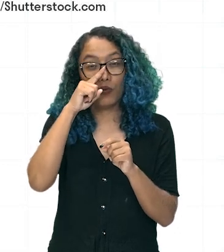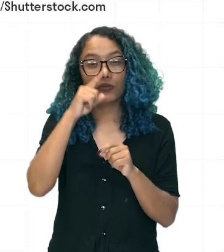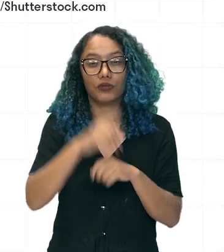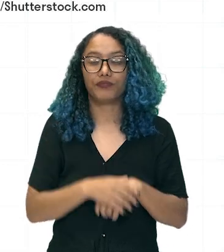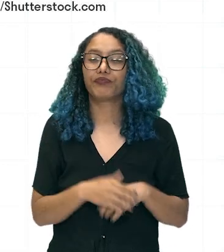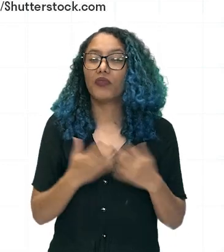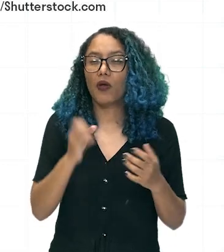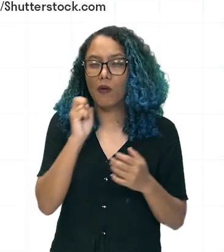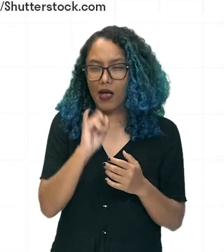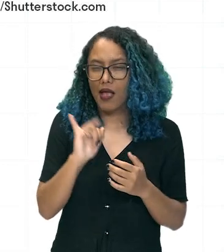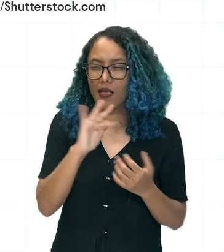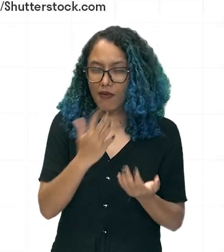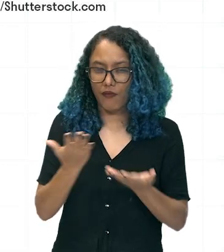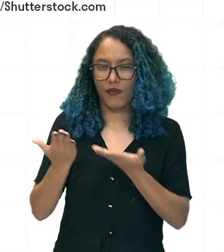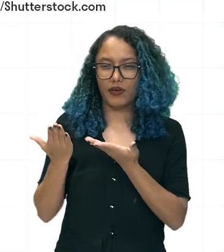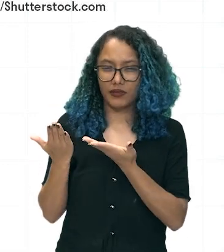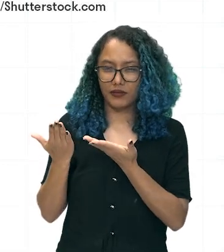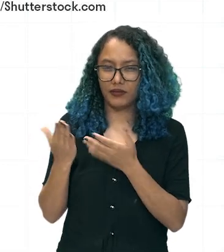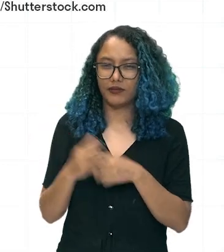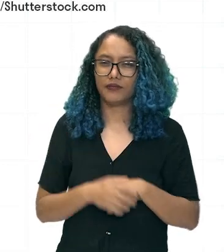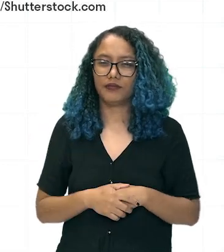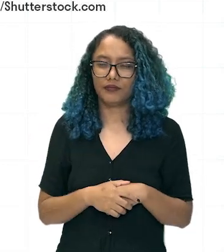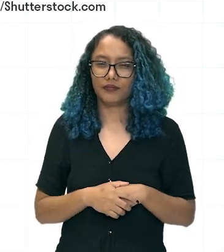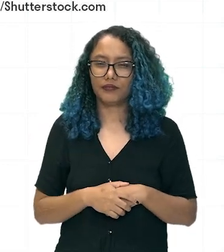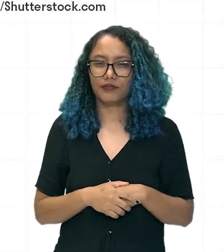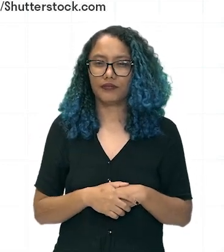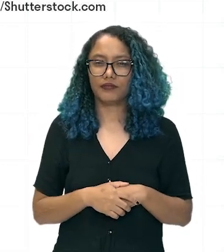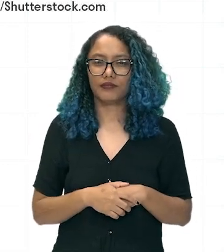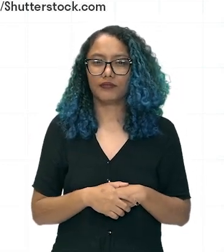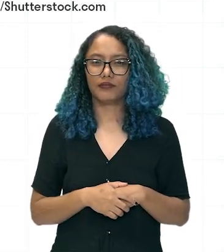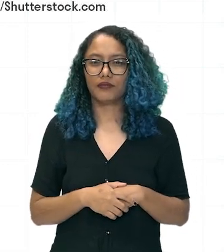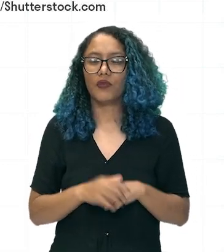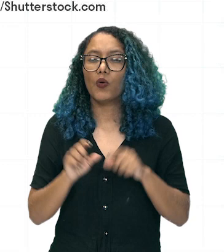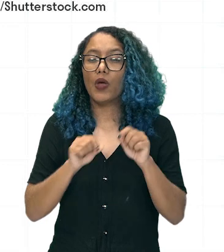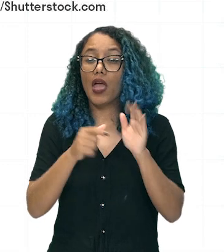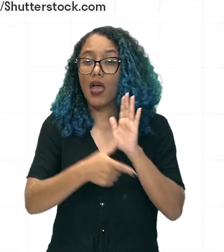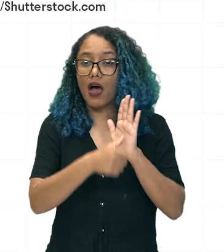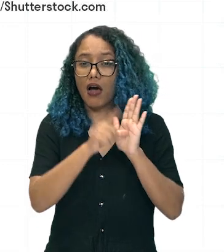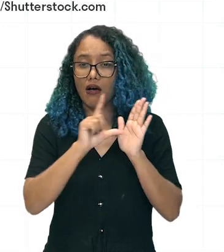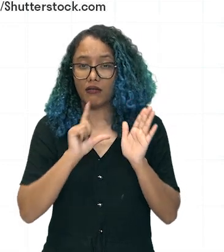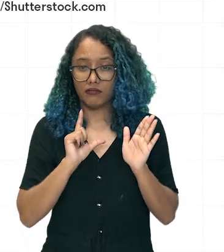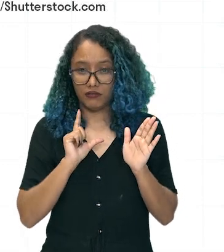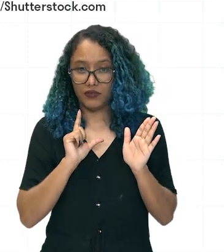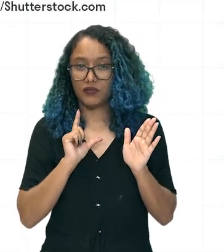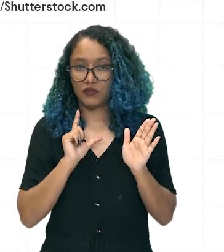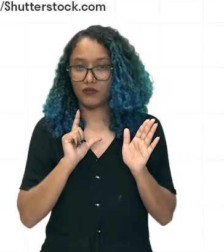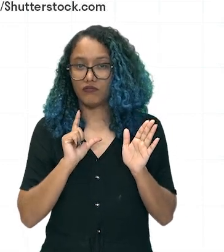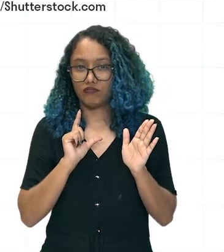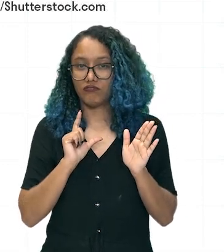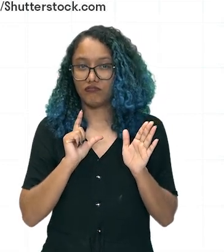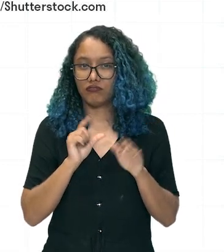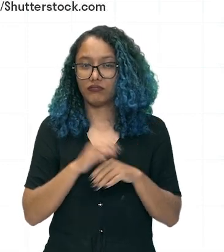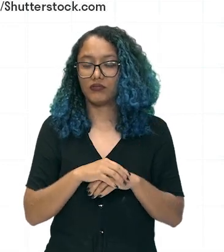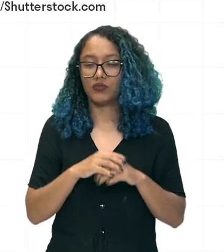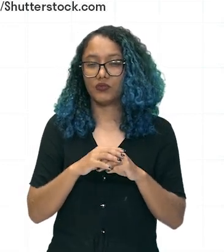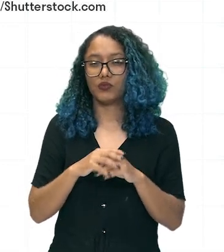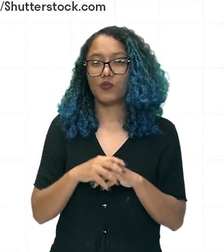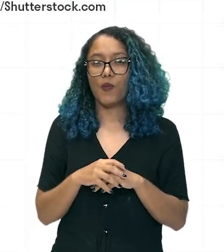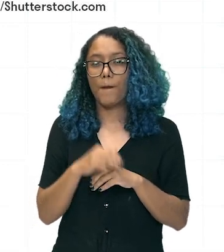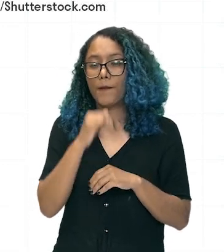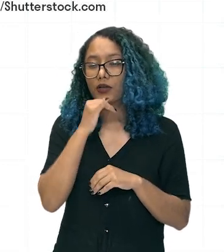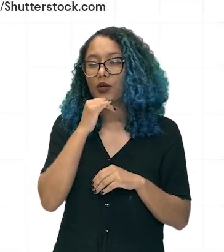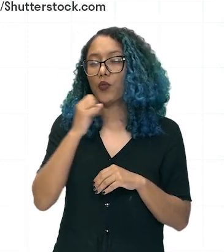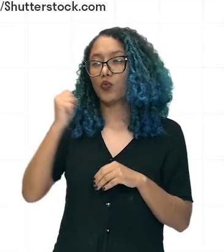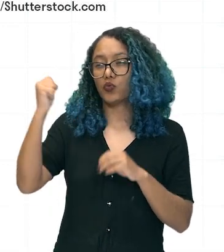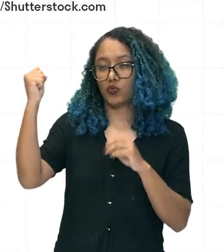na imagem, na ilustração aí, o que seria antes do efeito estufa, o